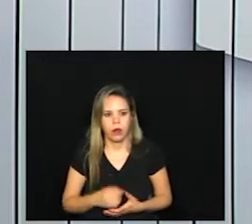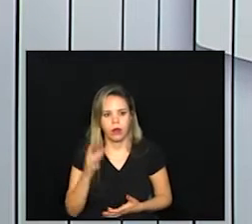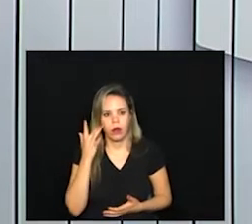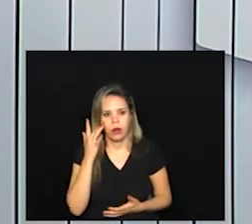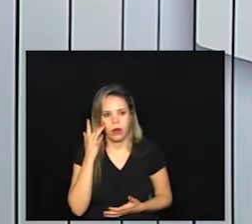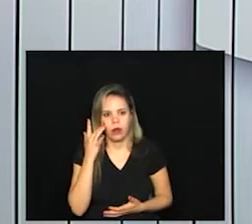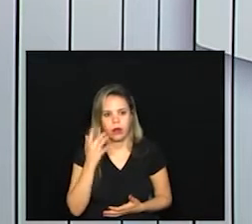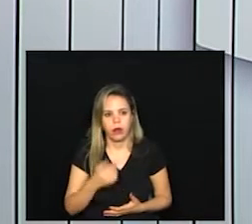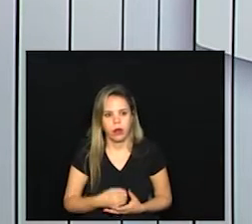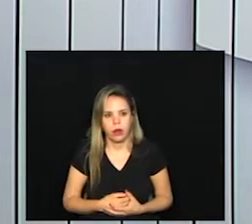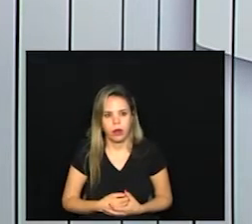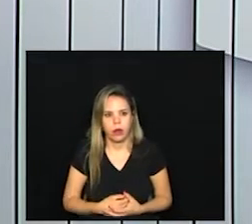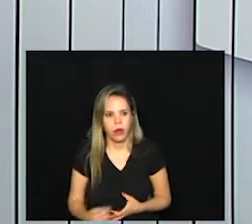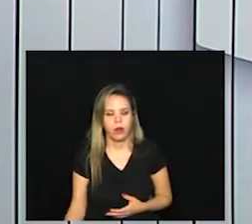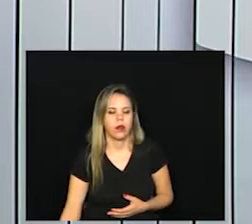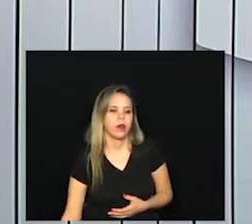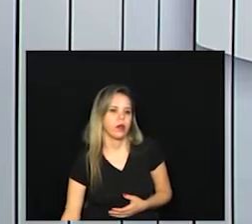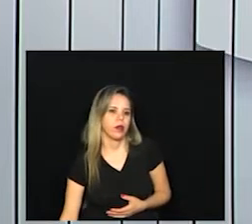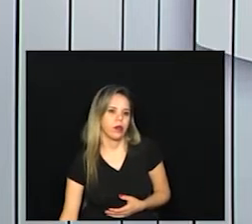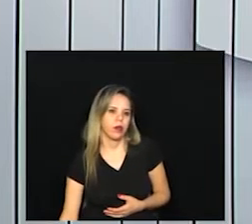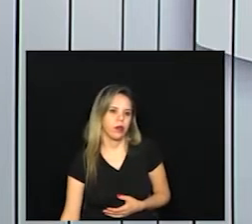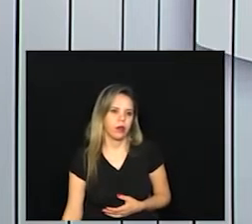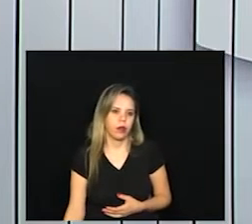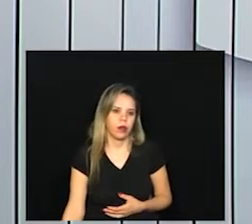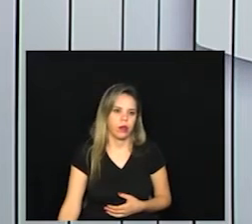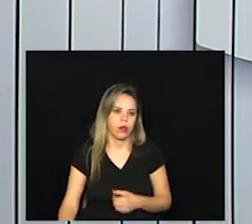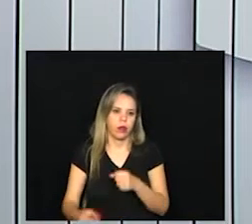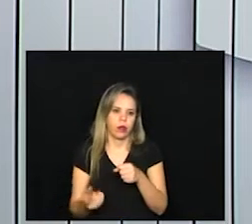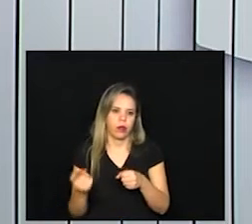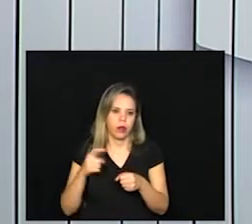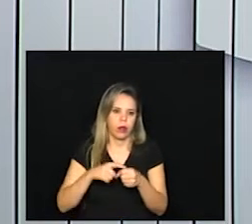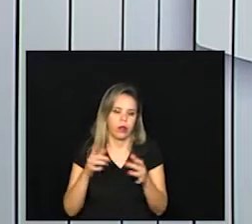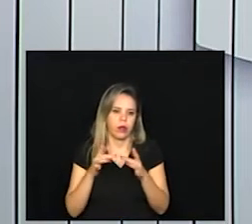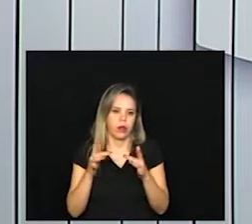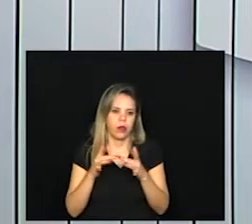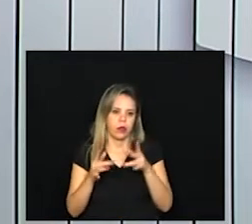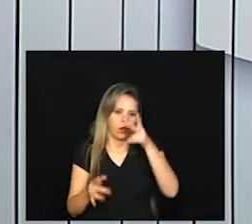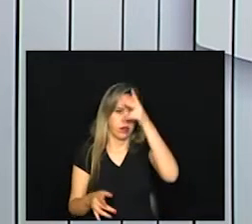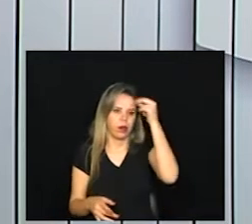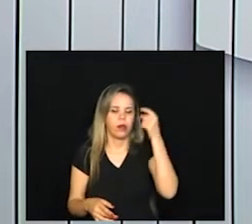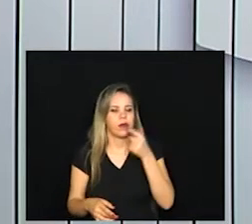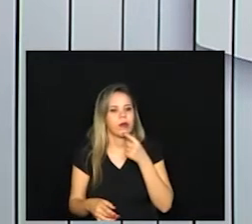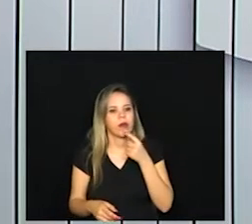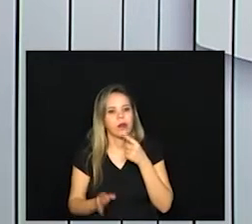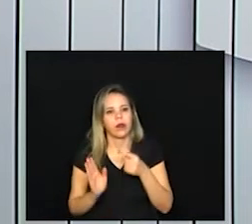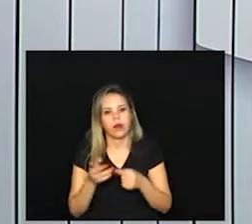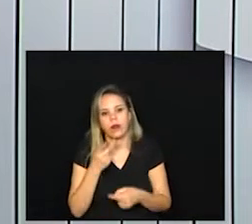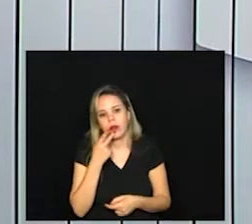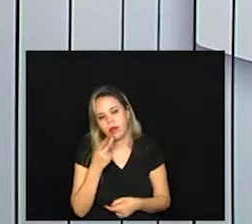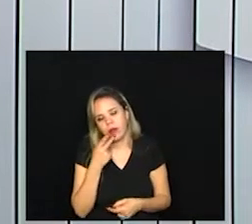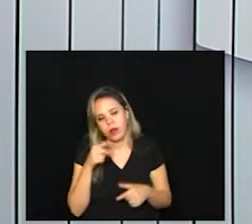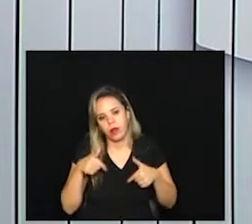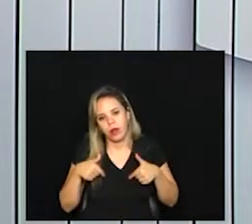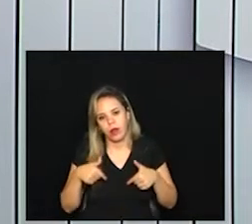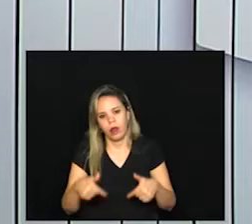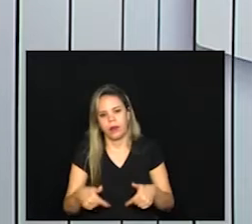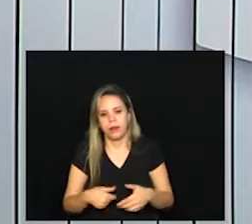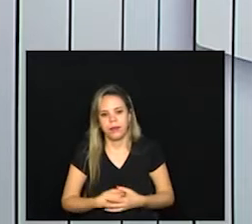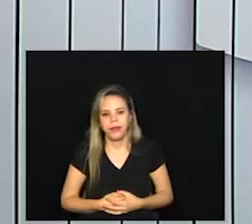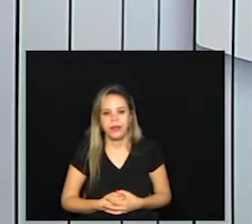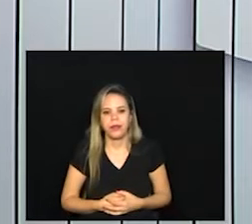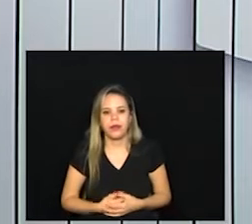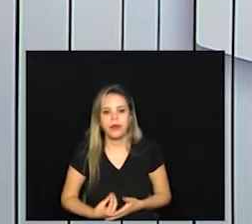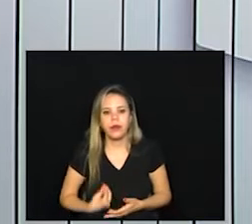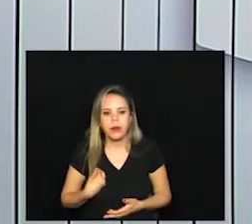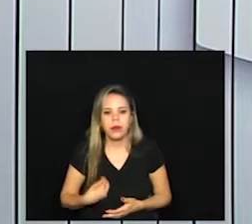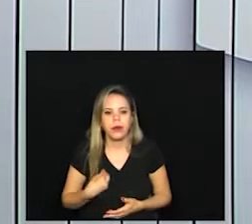que dando este contato lá na Prefeitura de Campinas, já que nós estamos falando das ações que